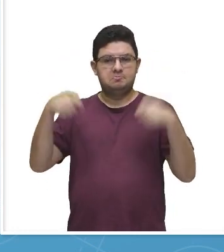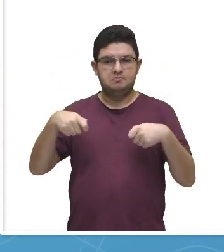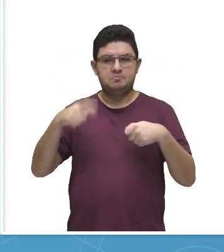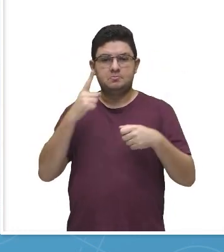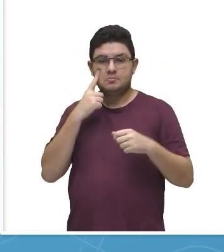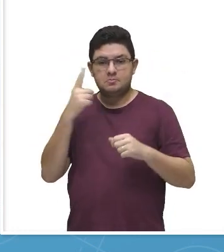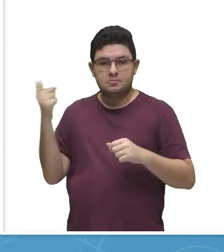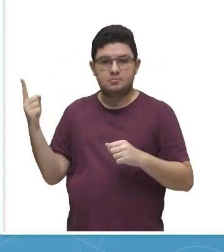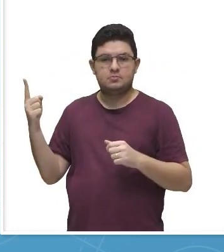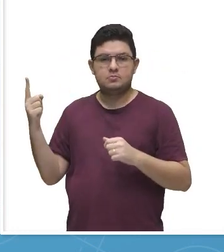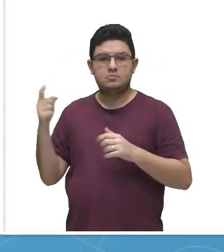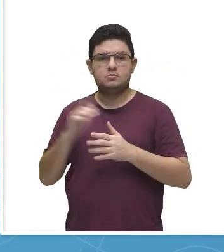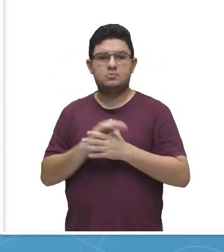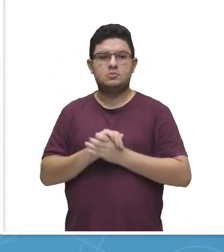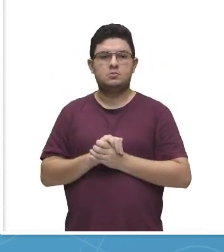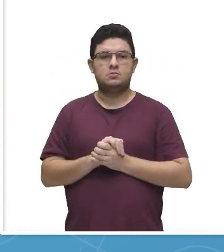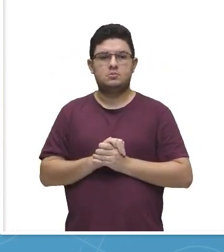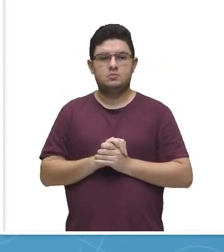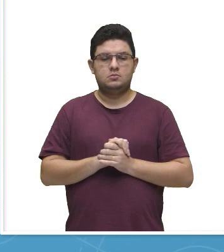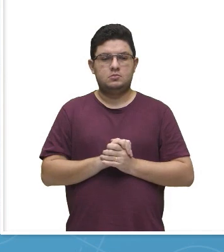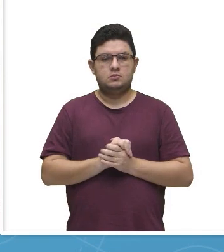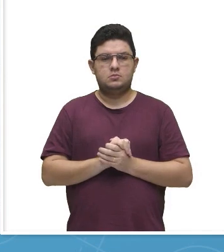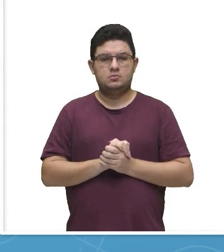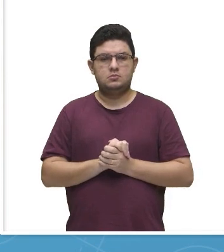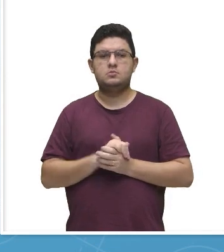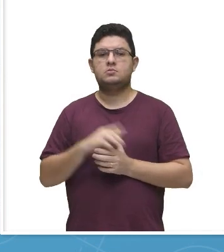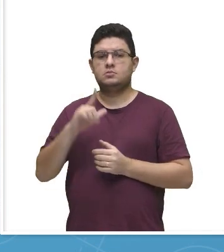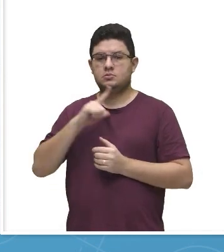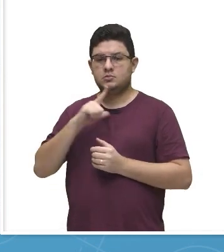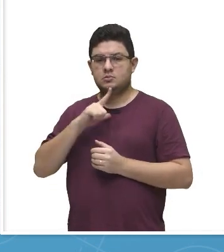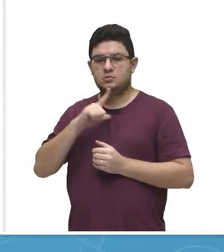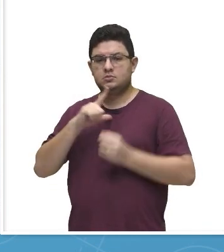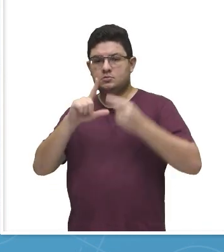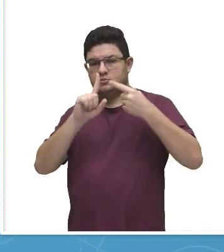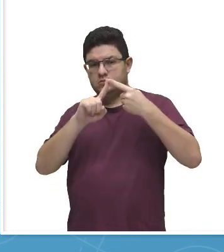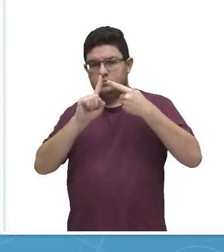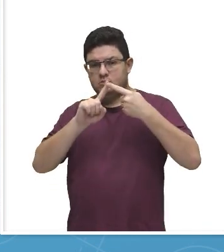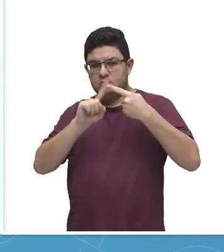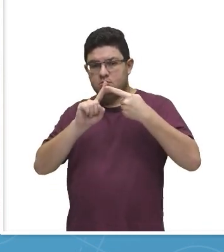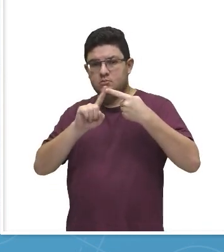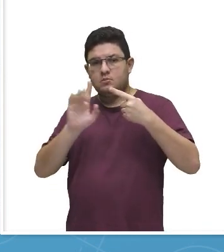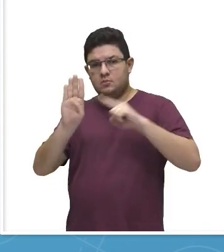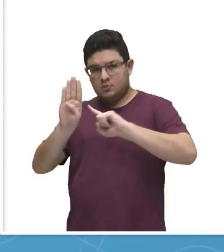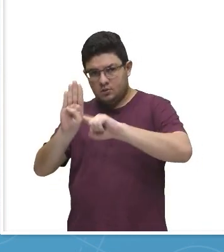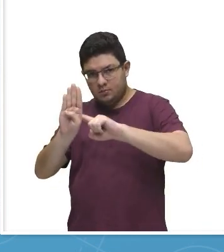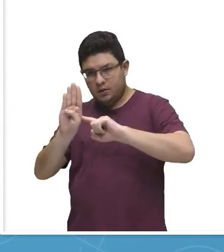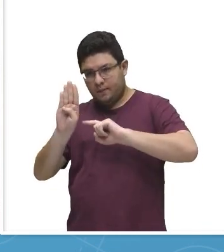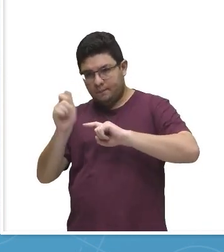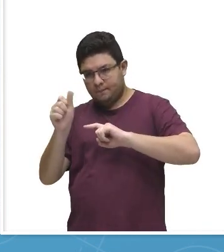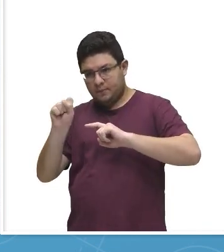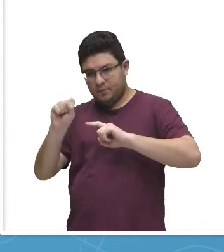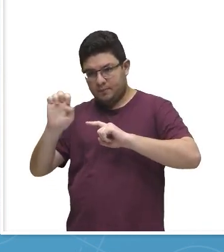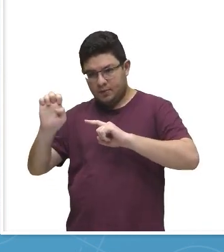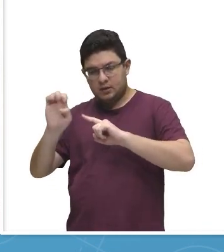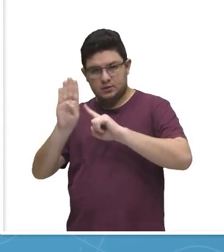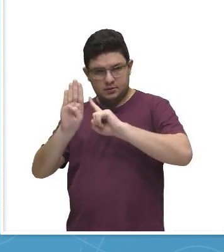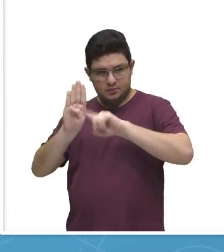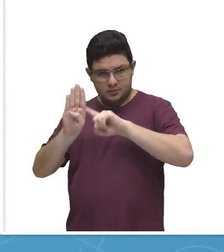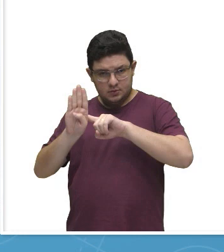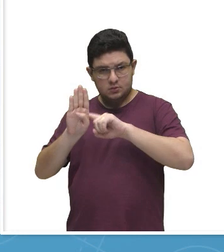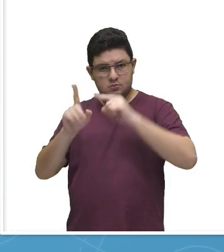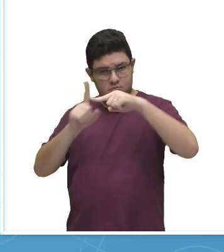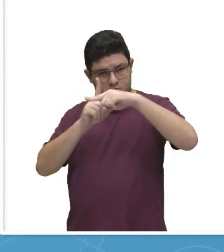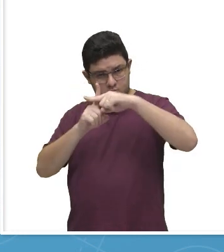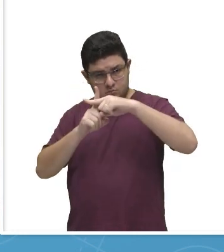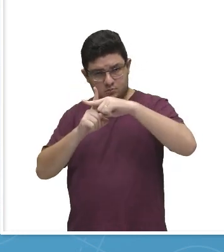aqui, né, base positiva, ó. Então quando a base é positiva, a